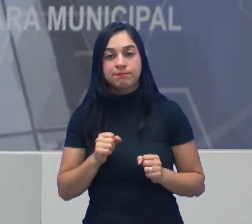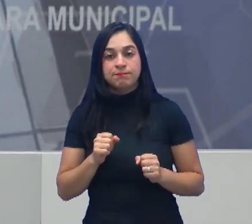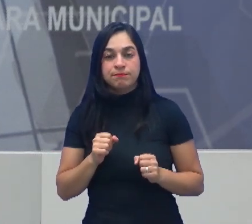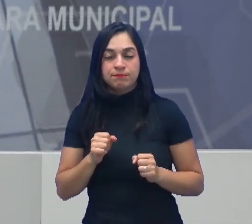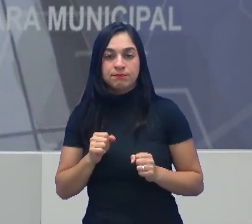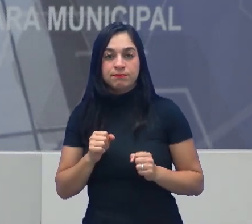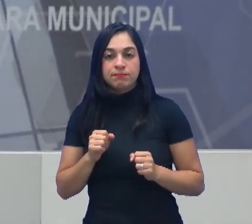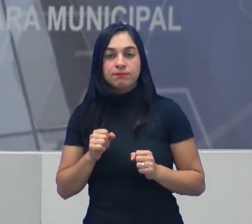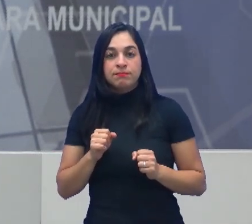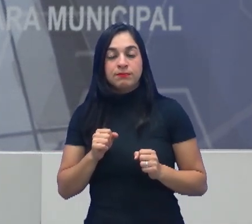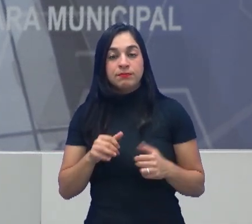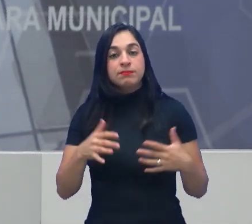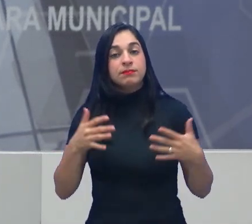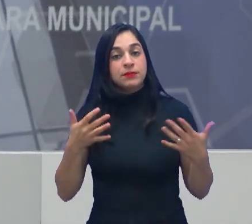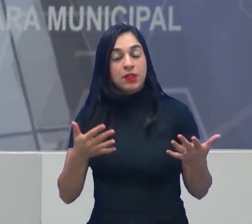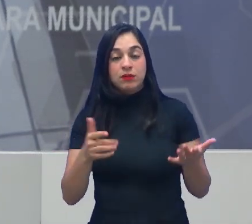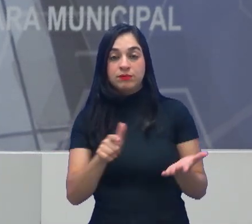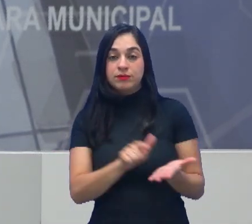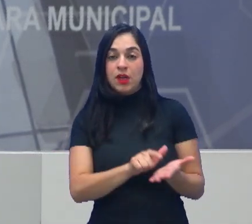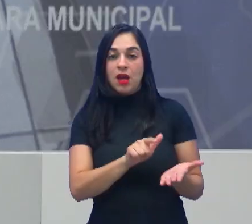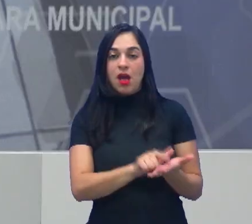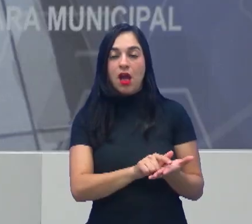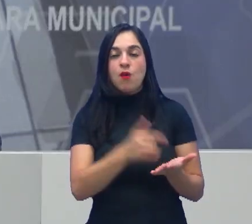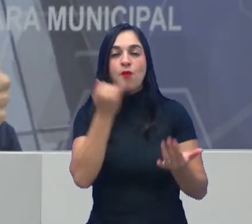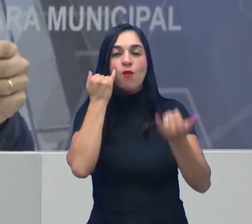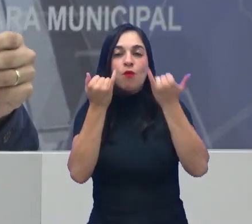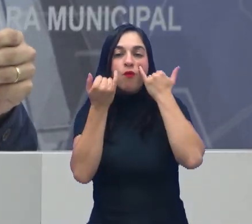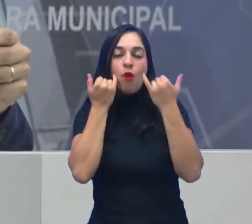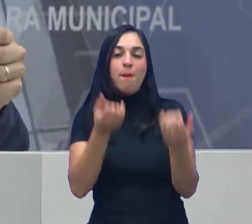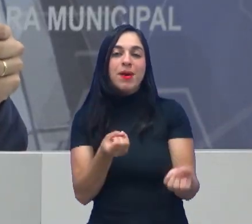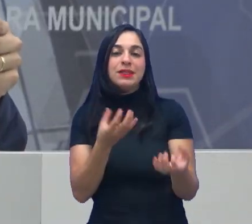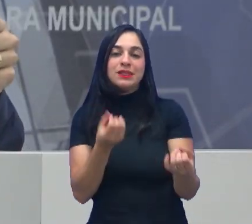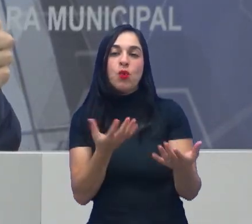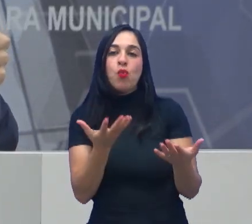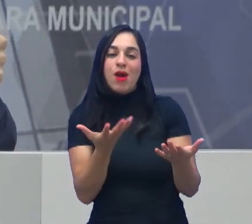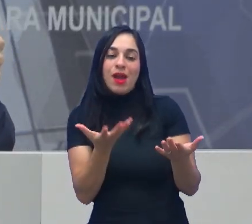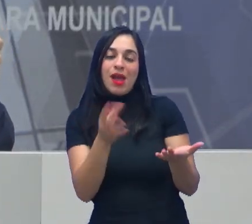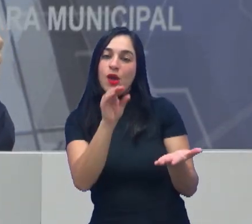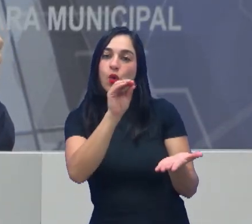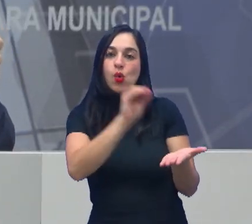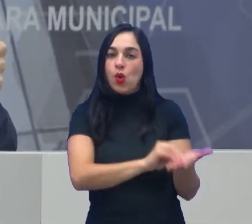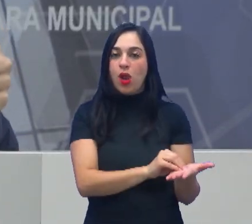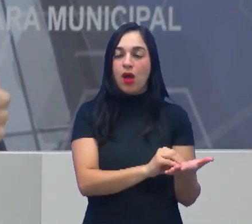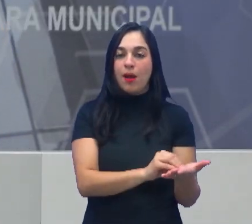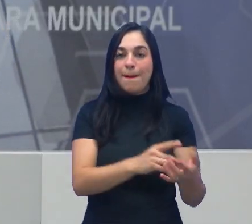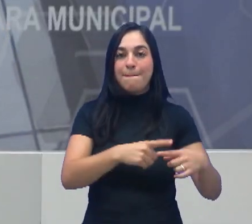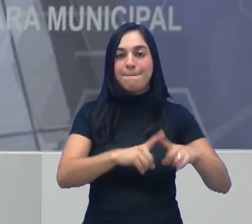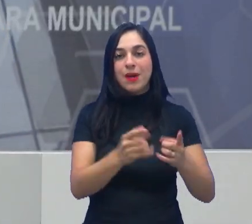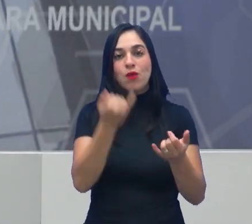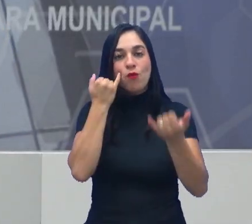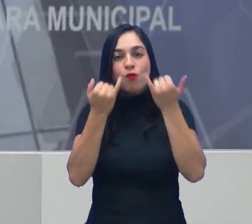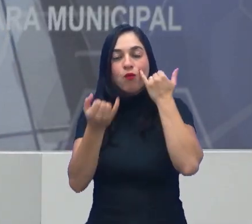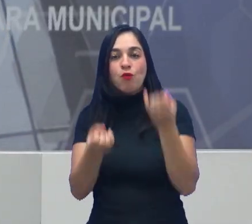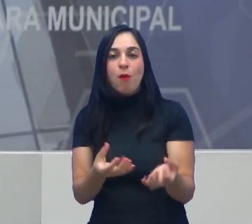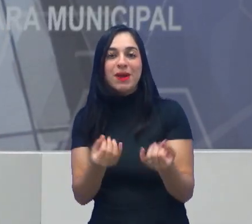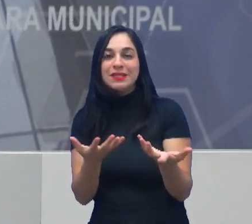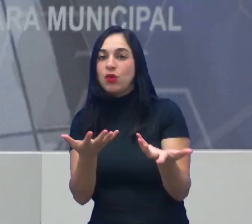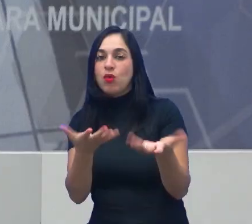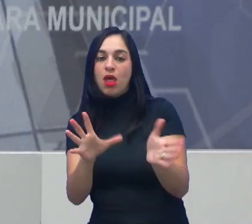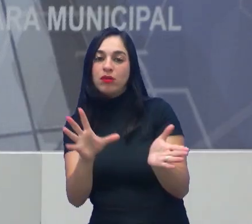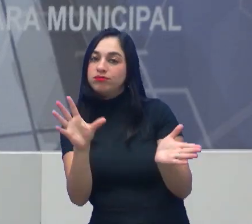ou seja, a cartilha escolhe o que quer destacar e o que quer omitir. Vereadora, a senhora